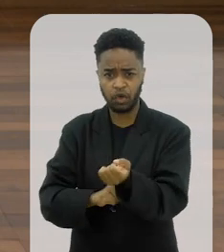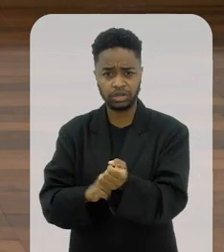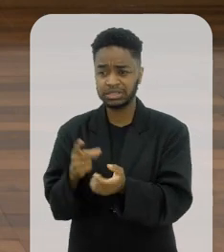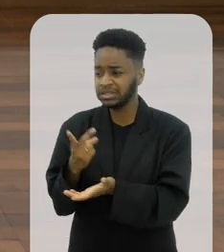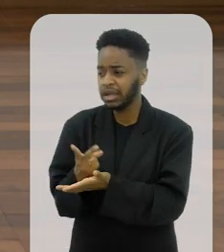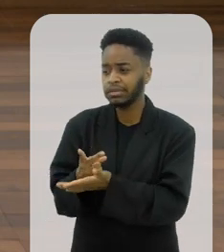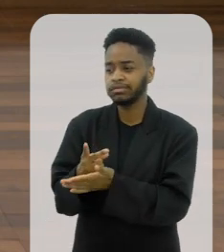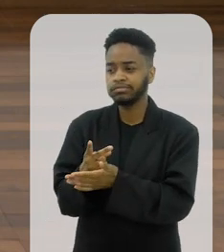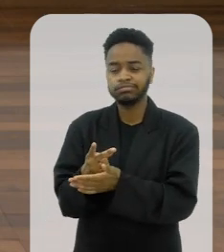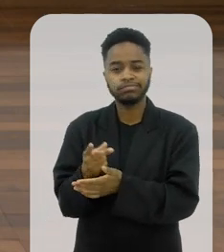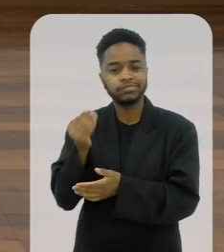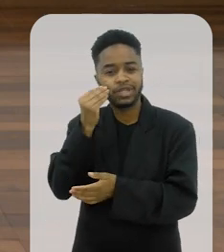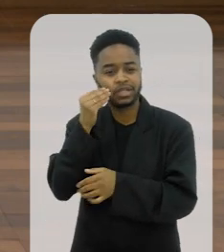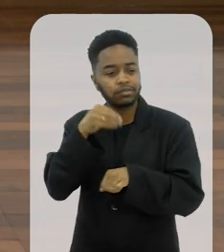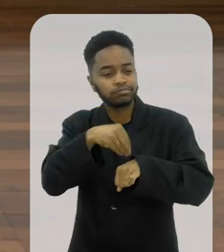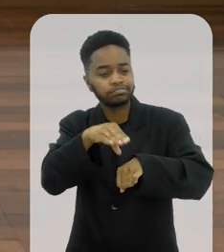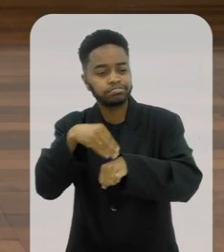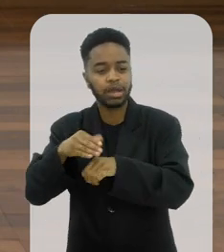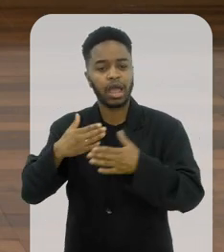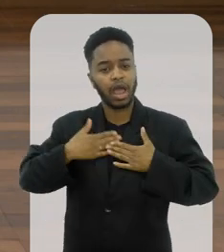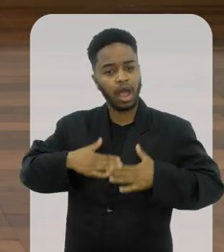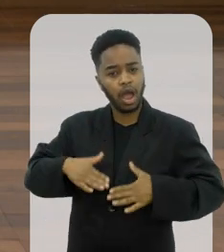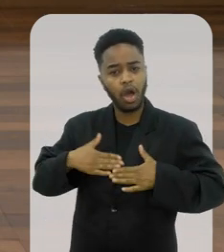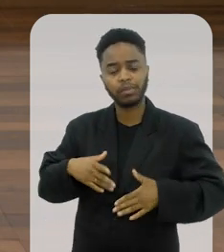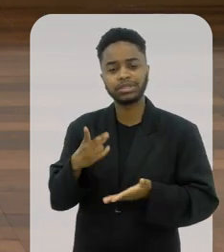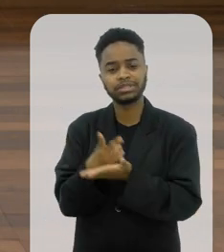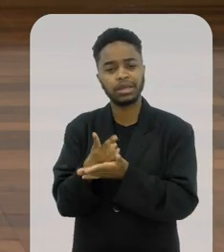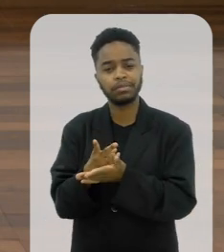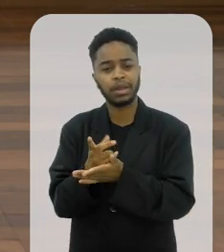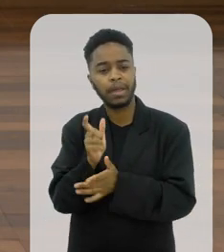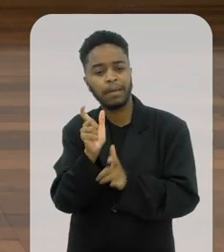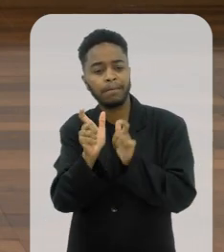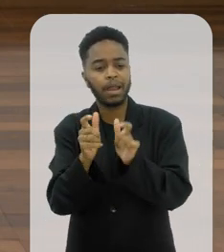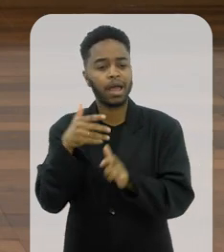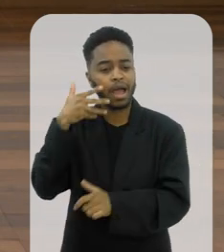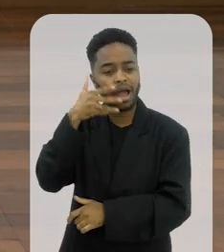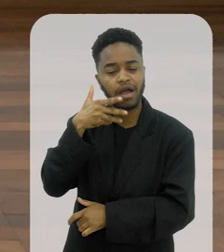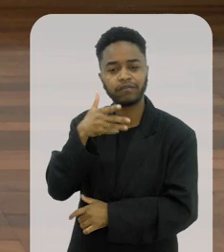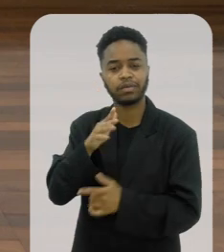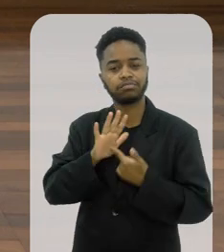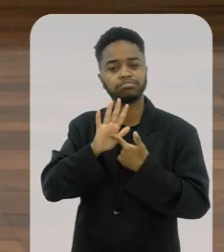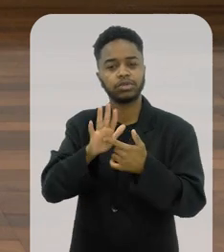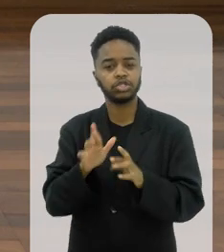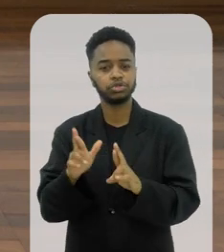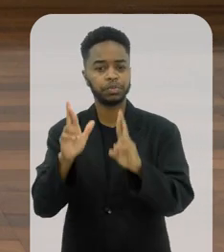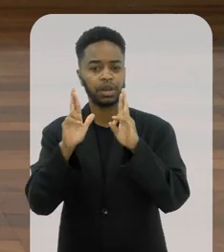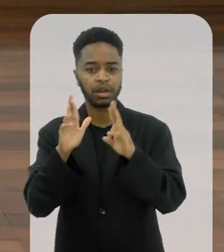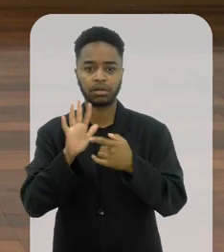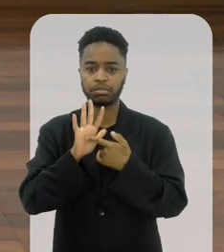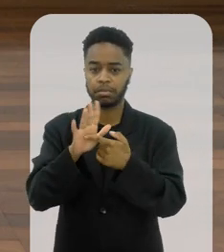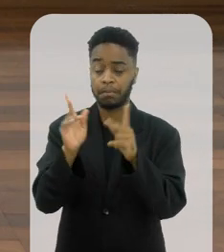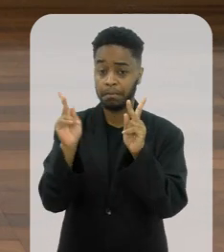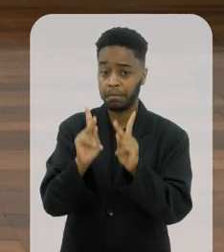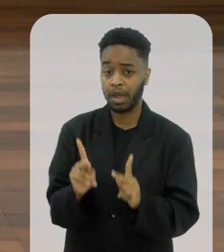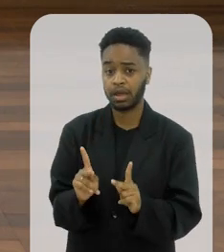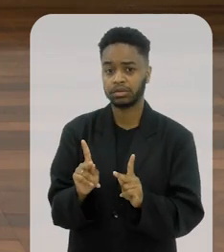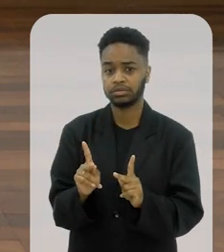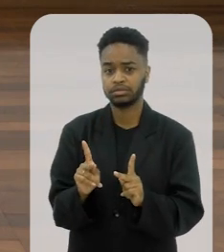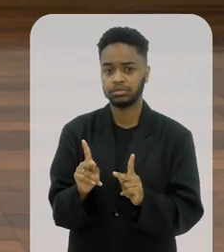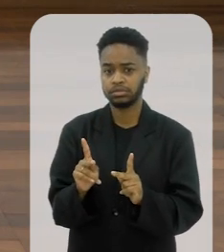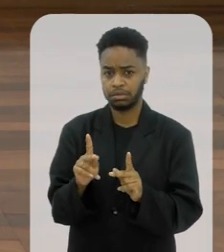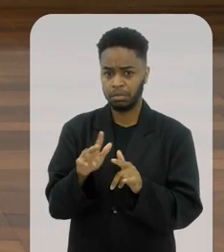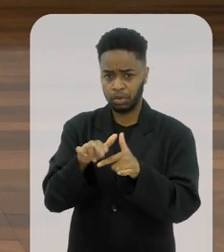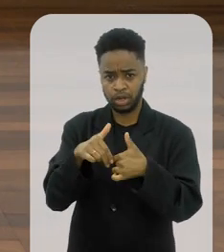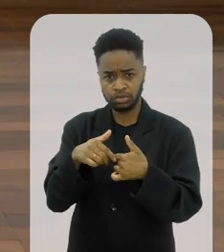sempre acalmando todo mundo. Sim. Você tem sempre uma palavra de esperança, uma palavra de paz, uma